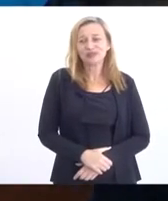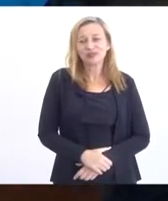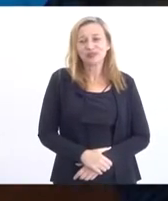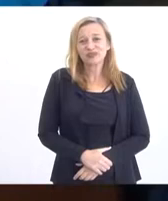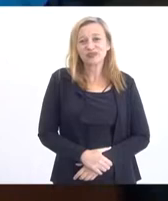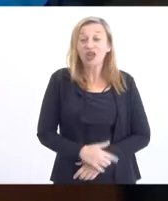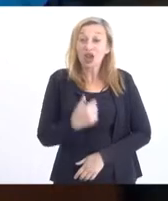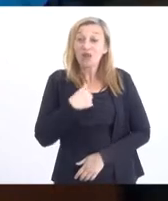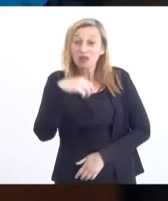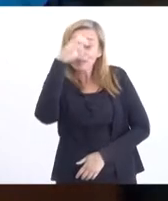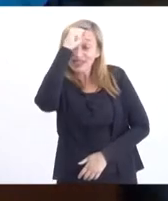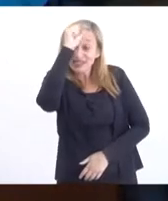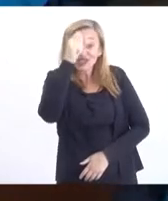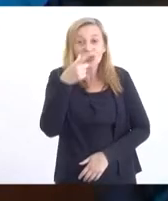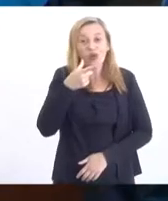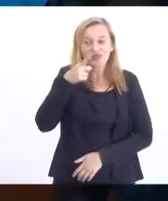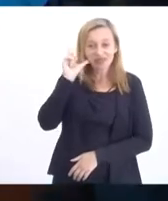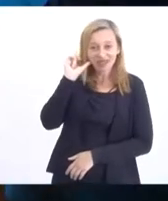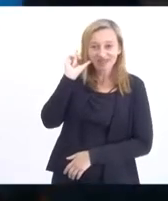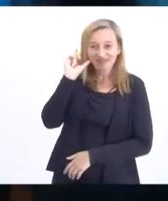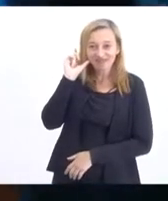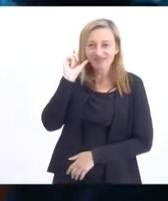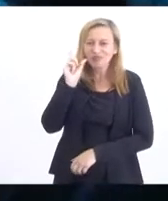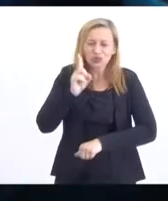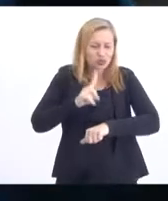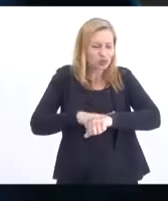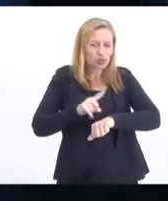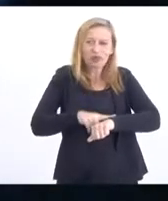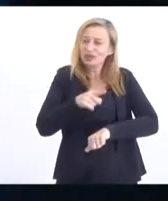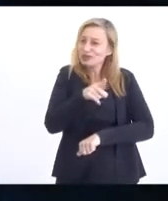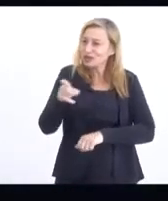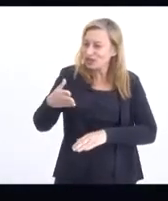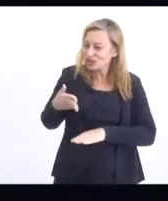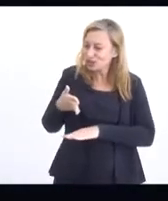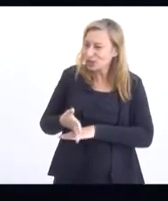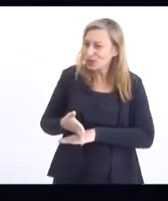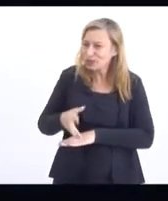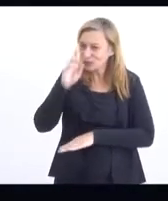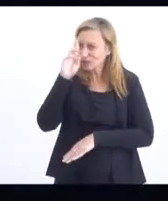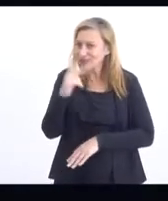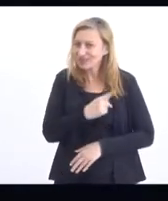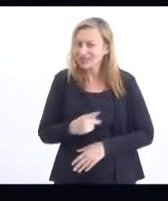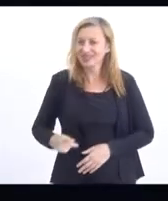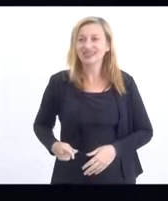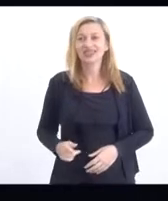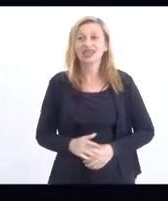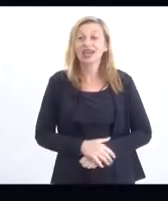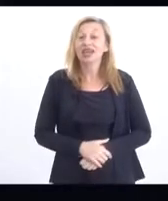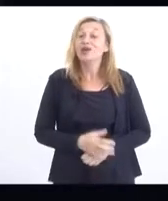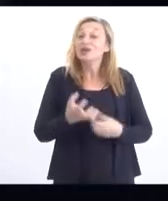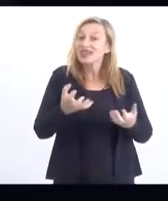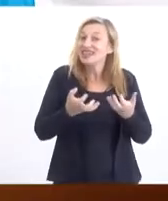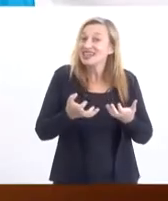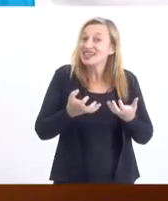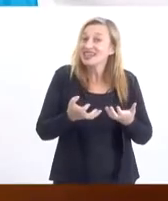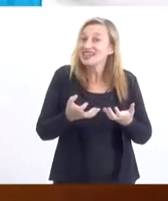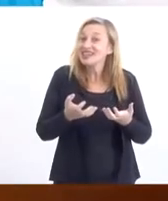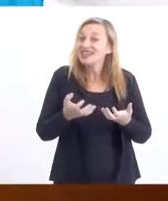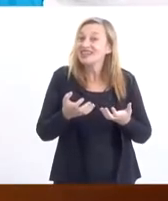Eu aprendi muito ontem, do momento que você chegou aqui, presidente. E queria fazer